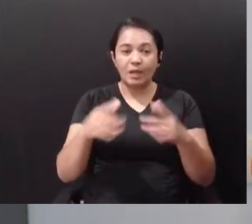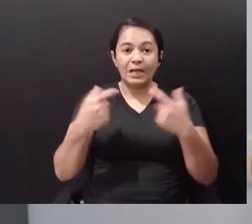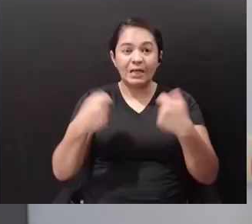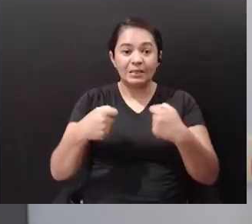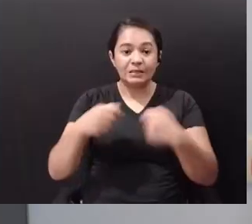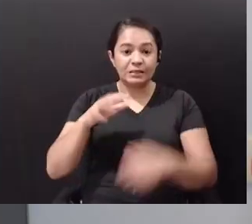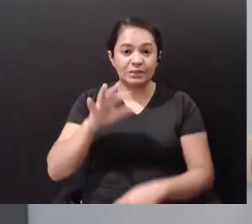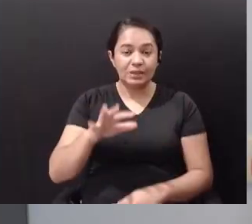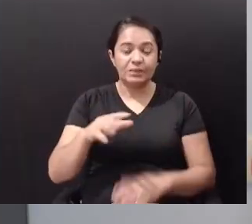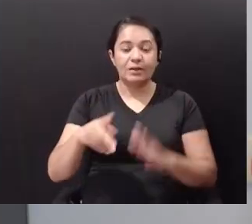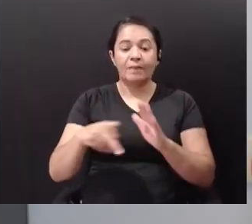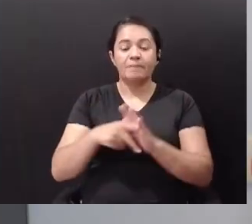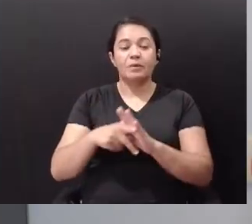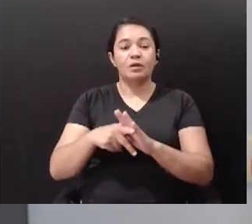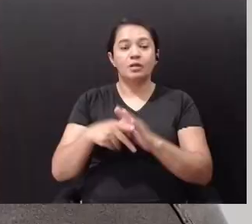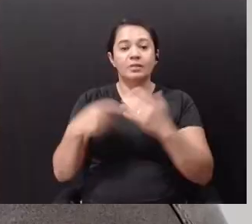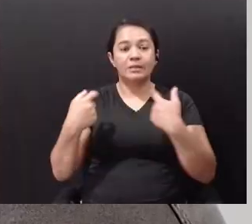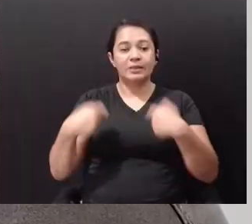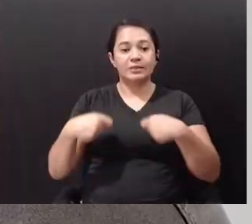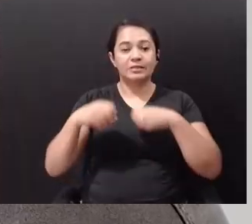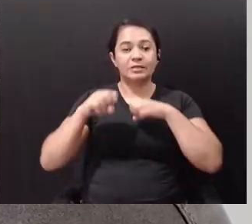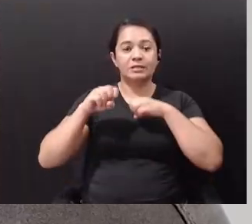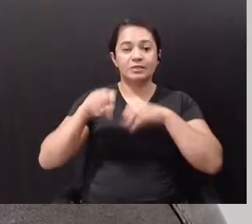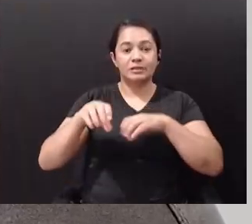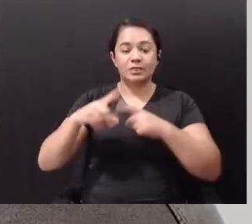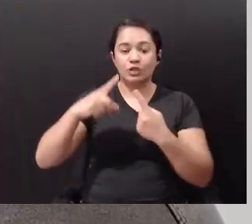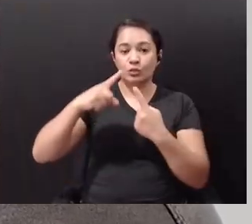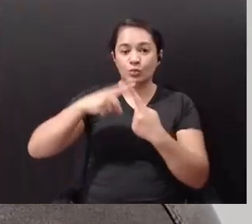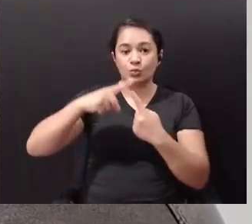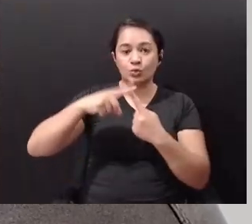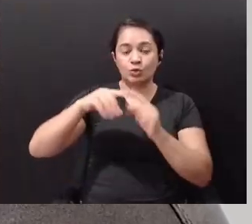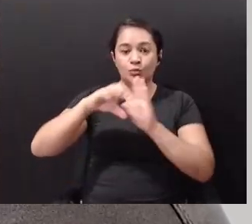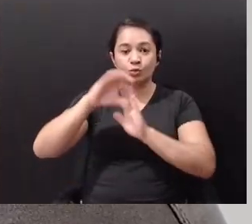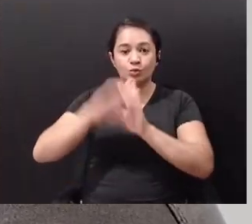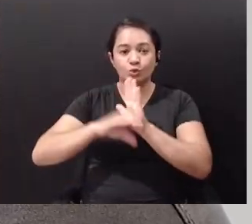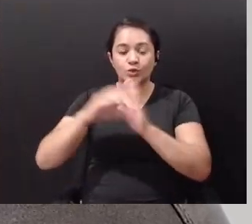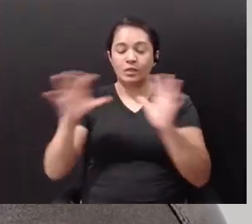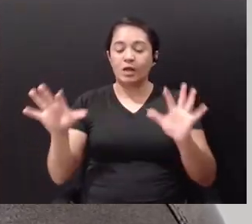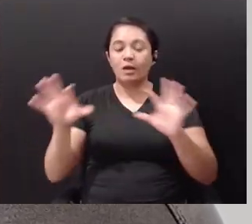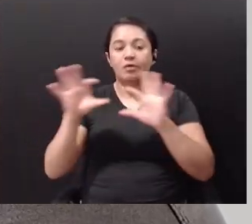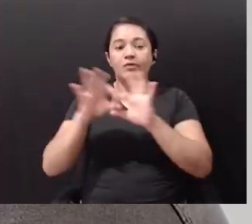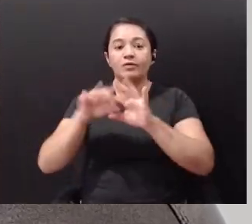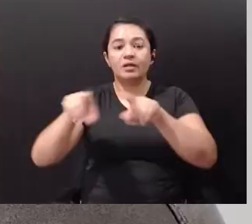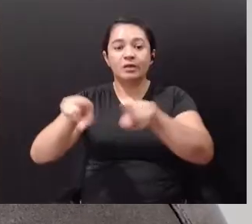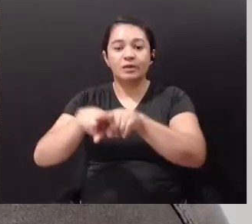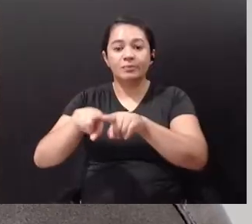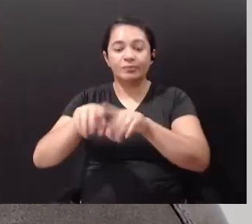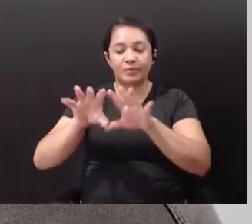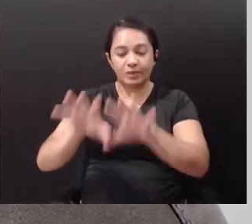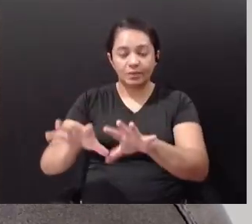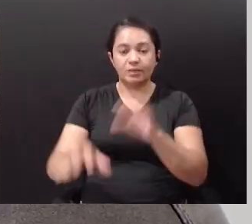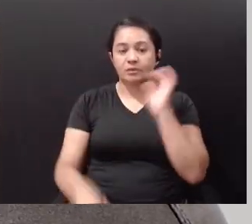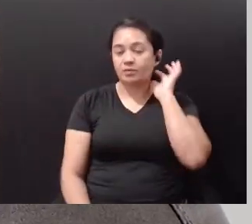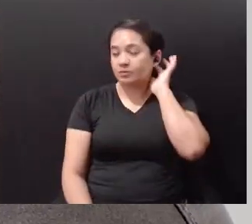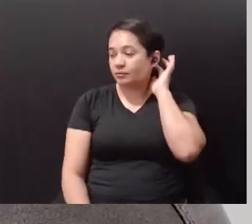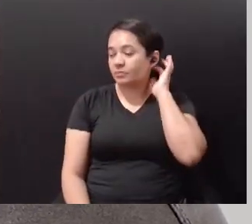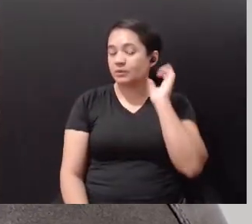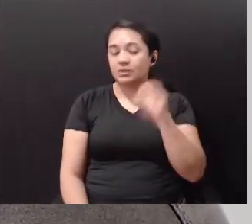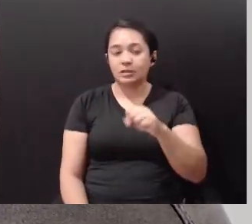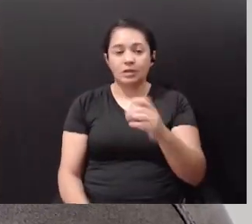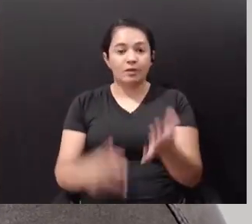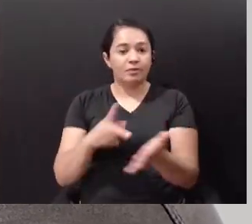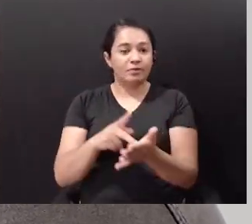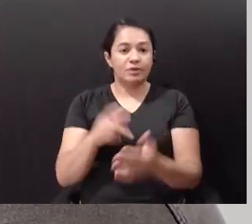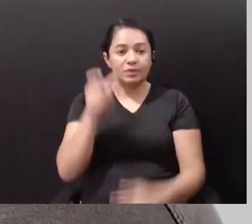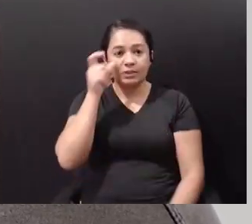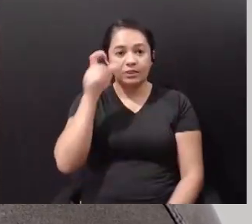e desses tipos de currículos estava muito vinculada também a isso. Então, sim, de fato, é interessante a gente ver